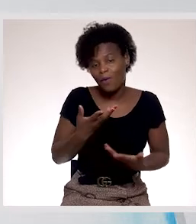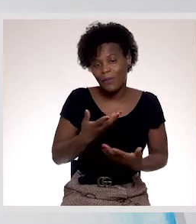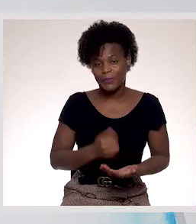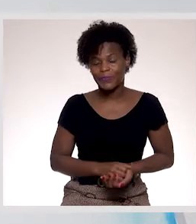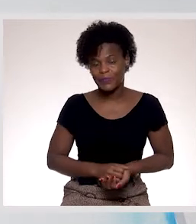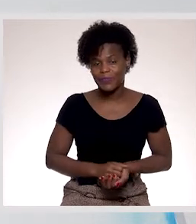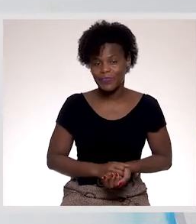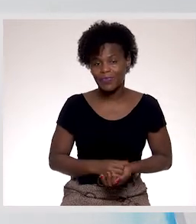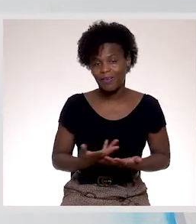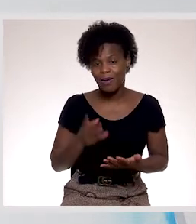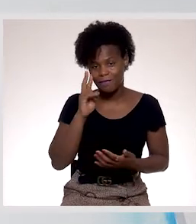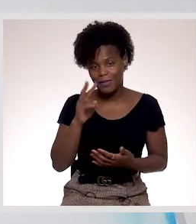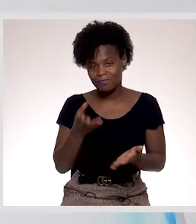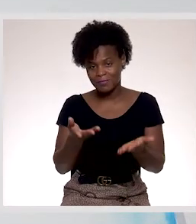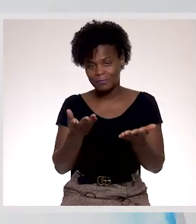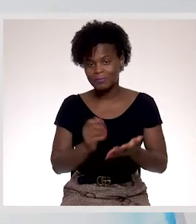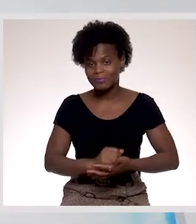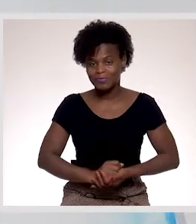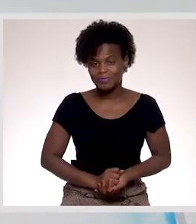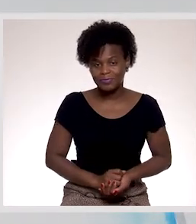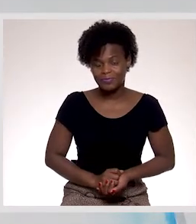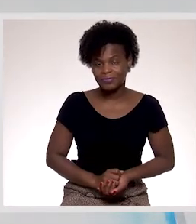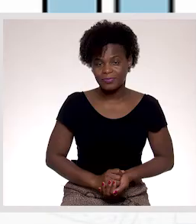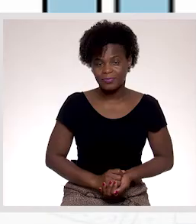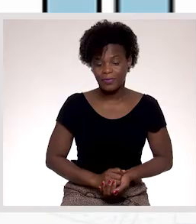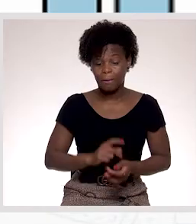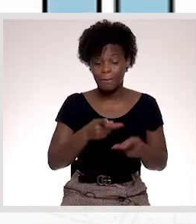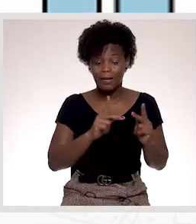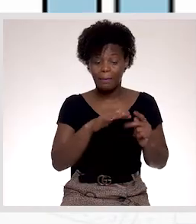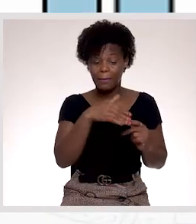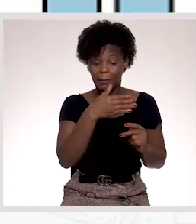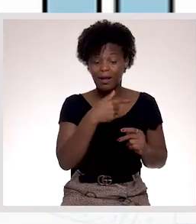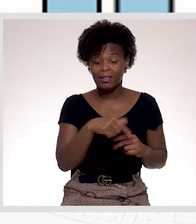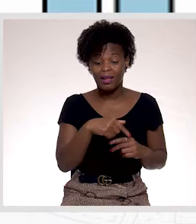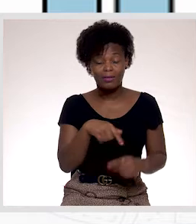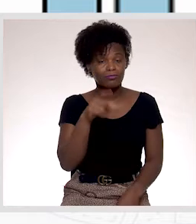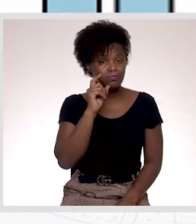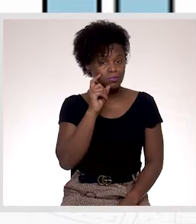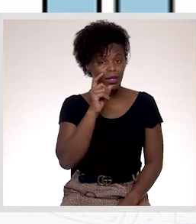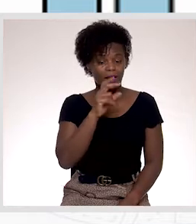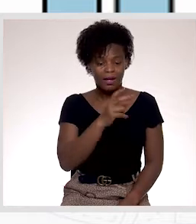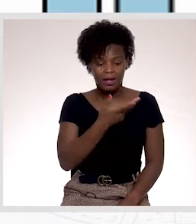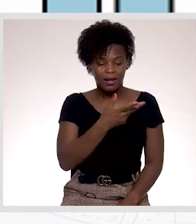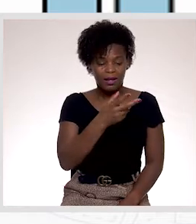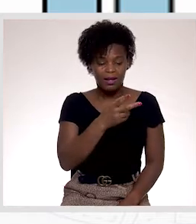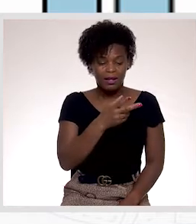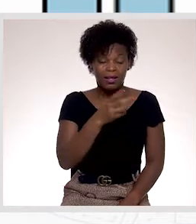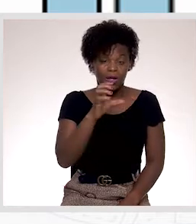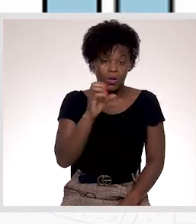replicação, melhor dizendo. Vamos ver. No primeiro mecanismo, nós temos aqui o mecanismo de